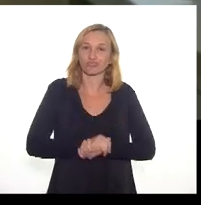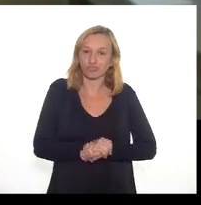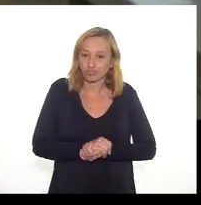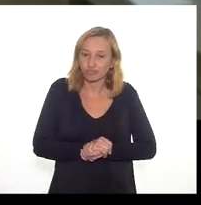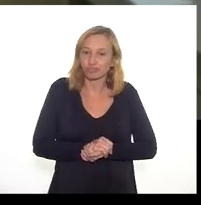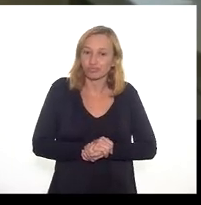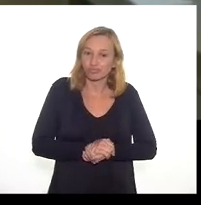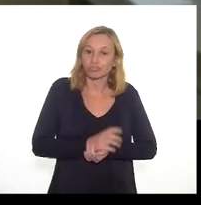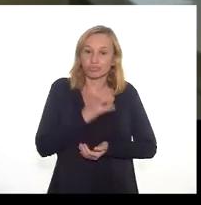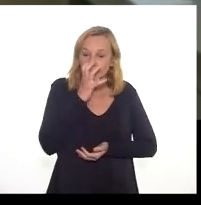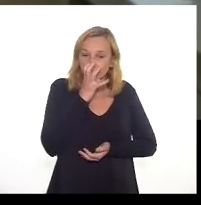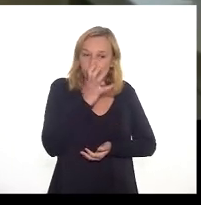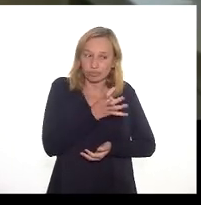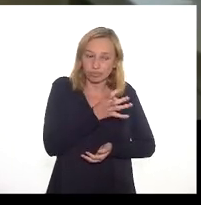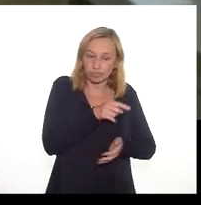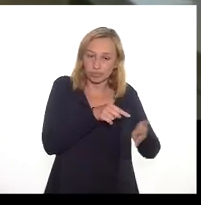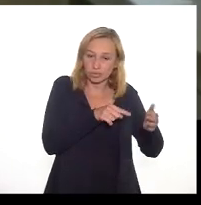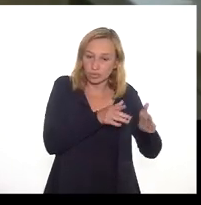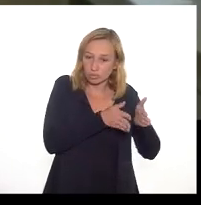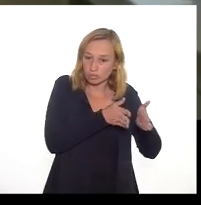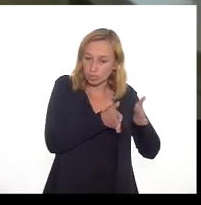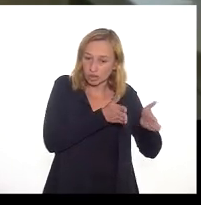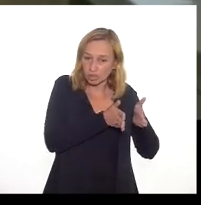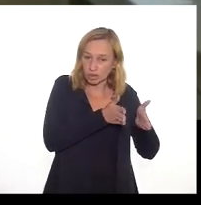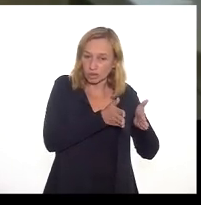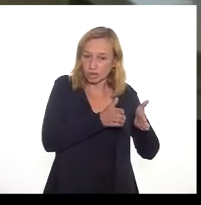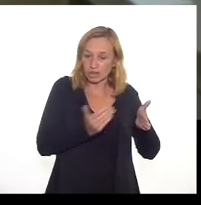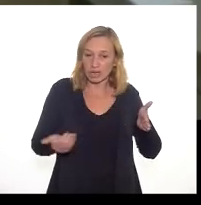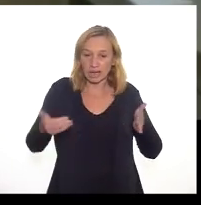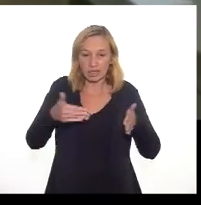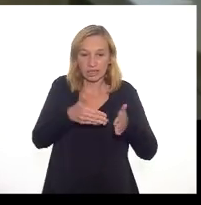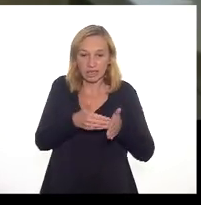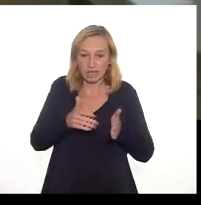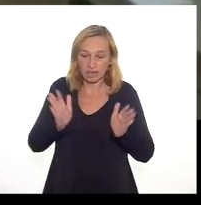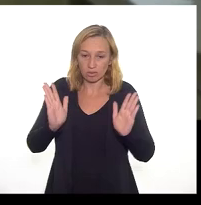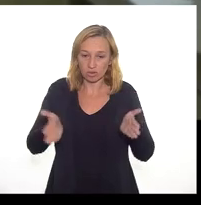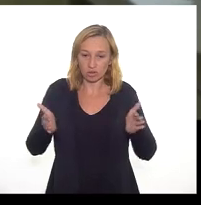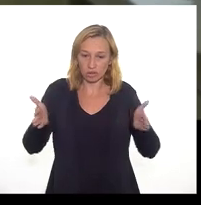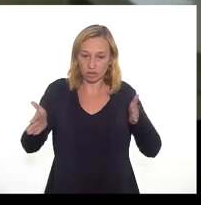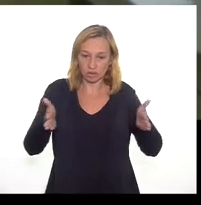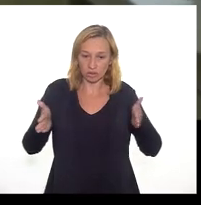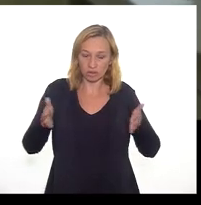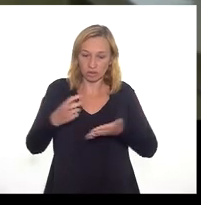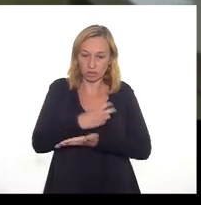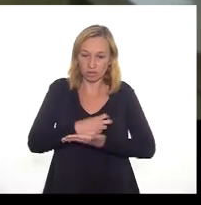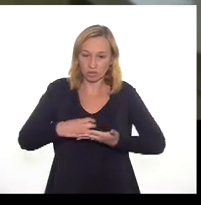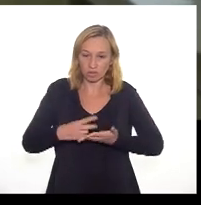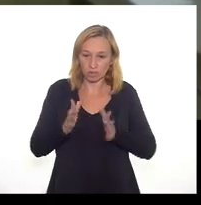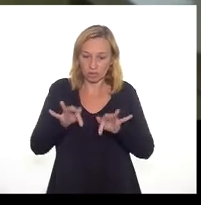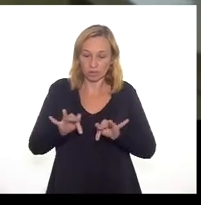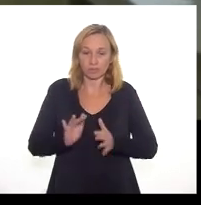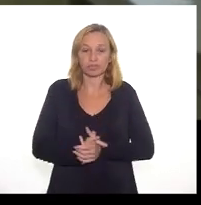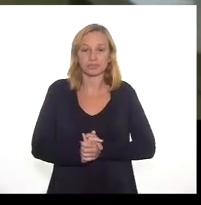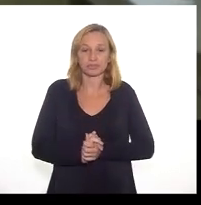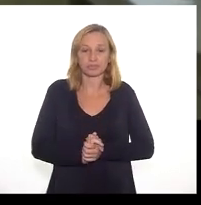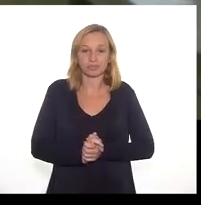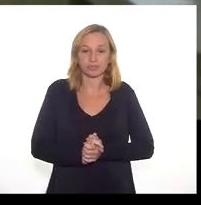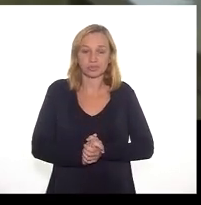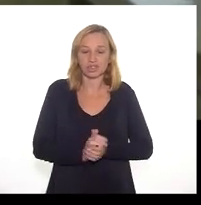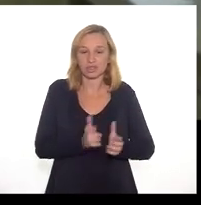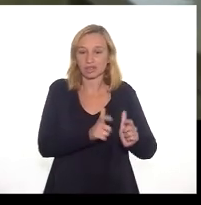desde a denúncia até se chegar ao acordo. Teve uma